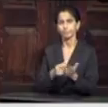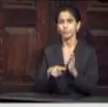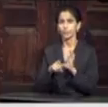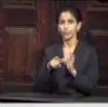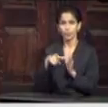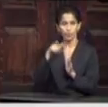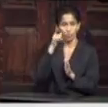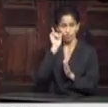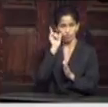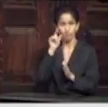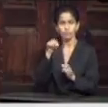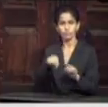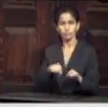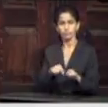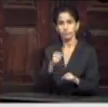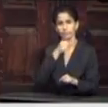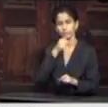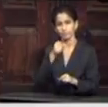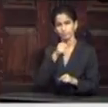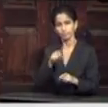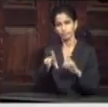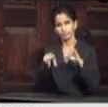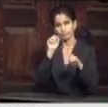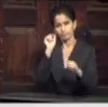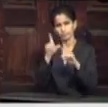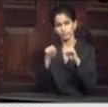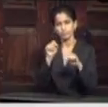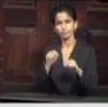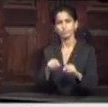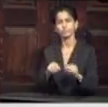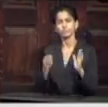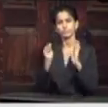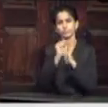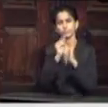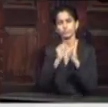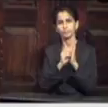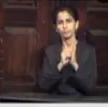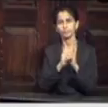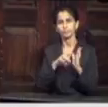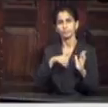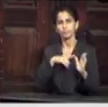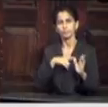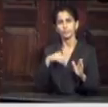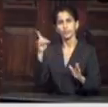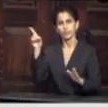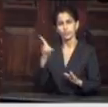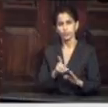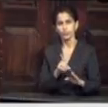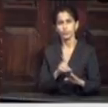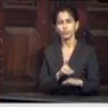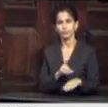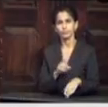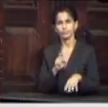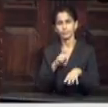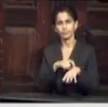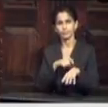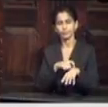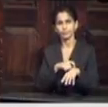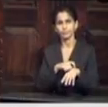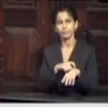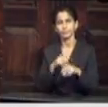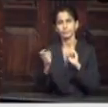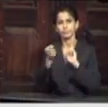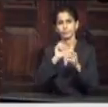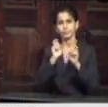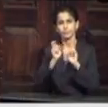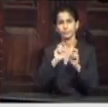ontem, ao fazer destaques nas emendas e termos o direito de